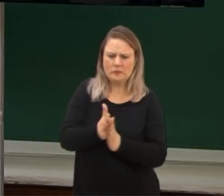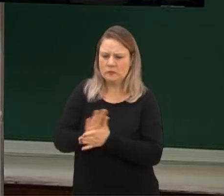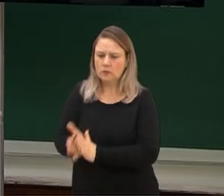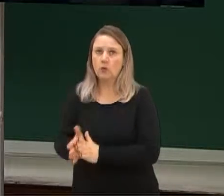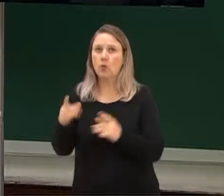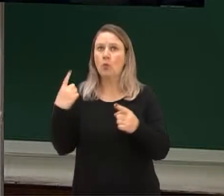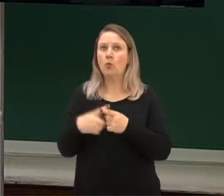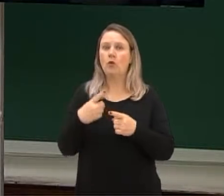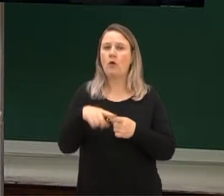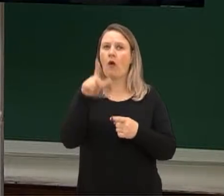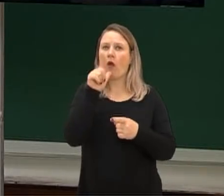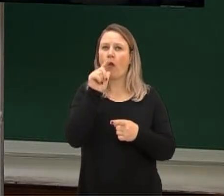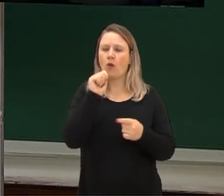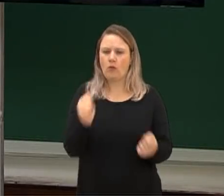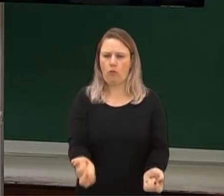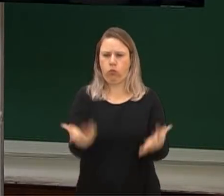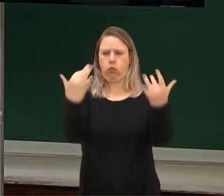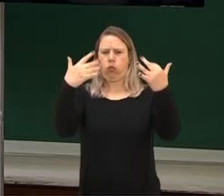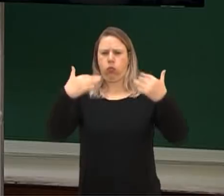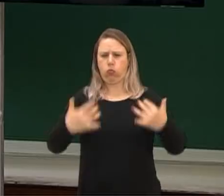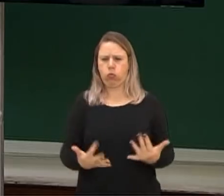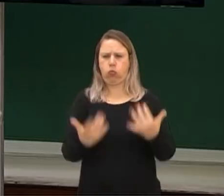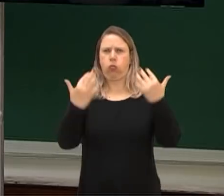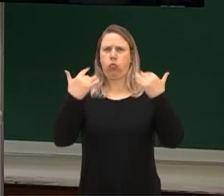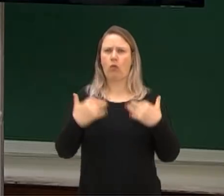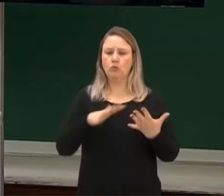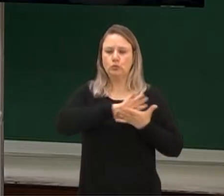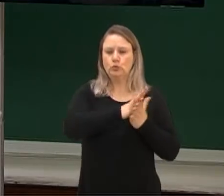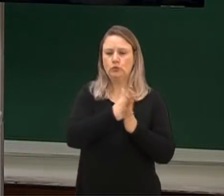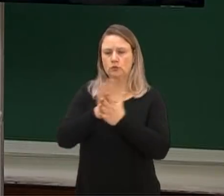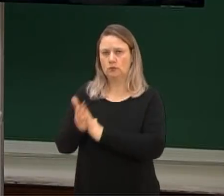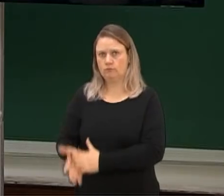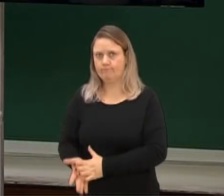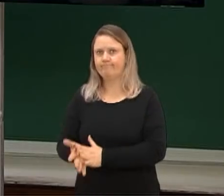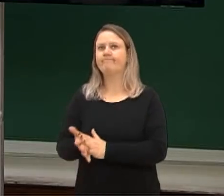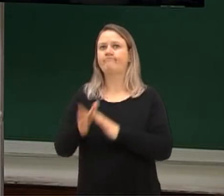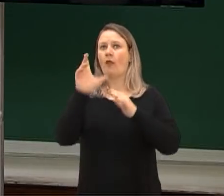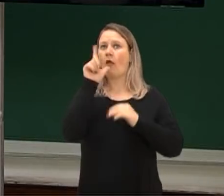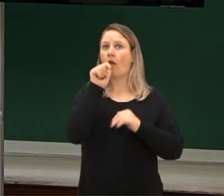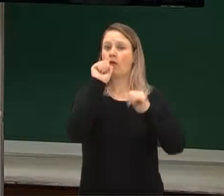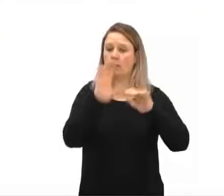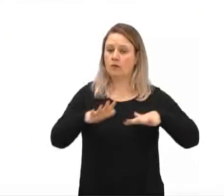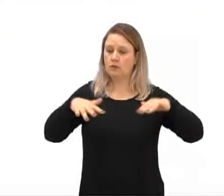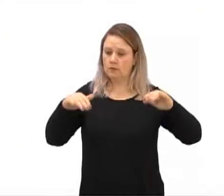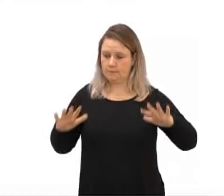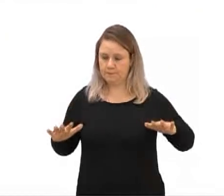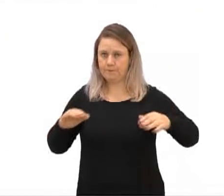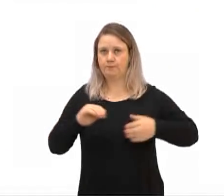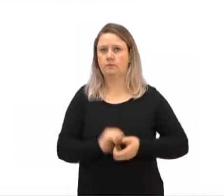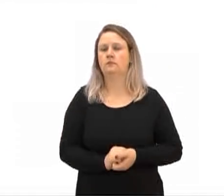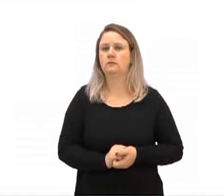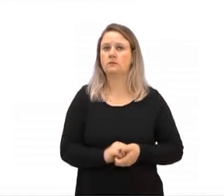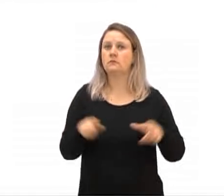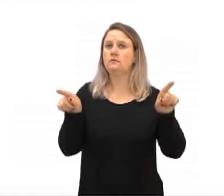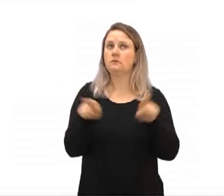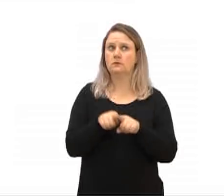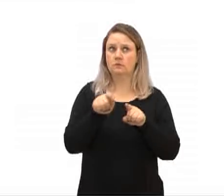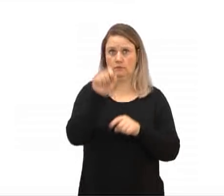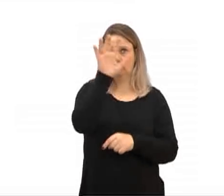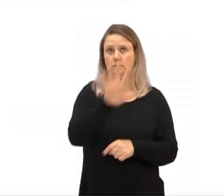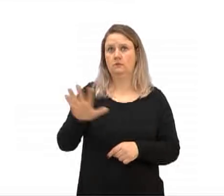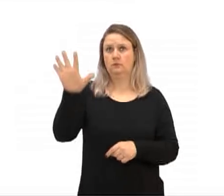porque foi desgastada, né, foi destruída aqui pela ação da erosão marinha, né? Então, uma